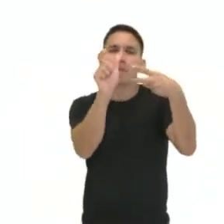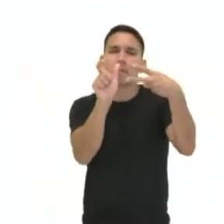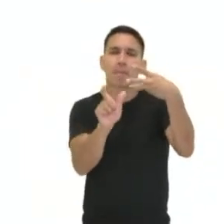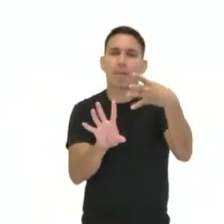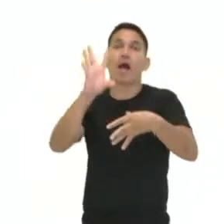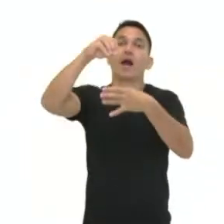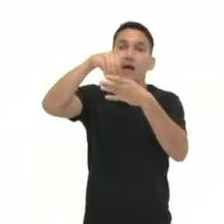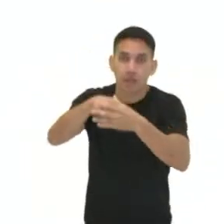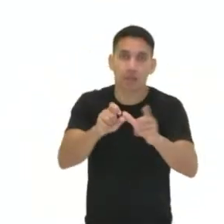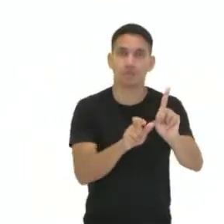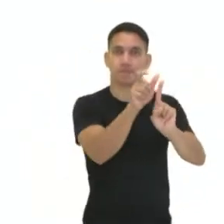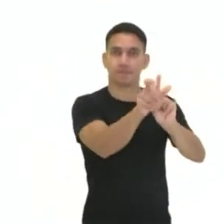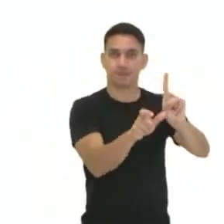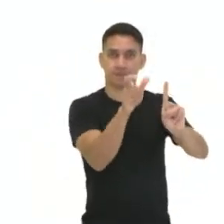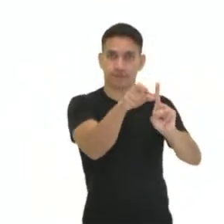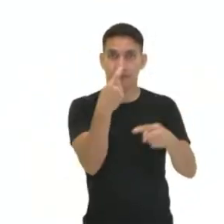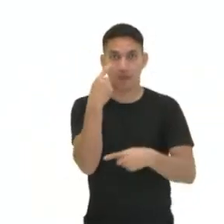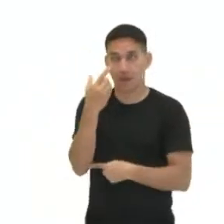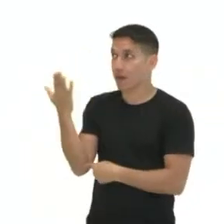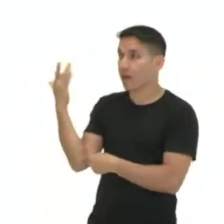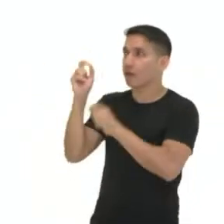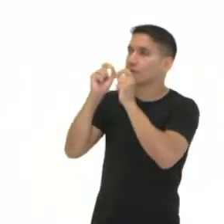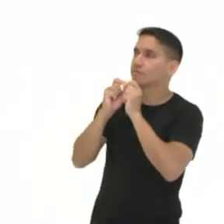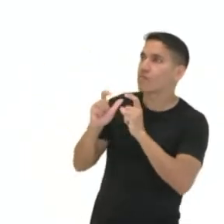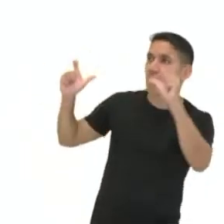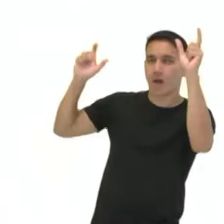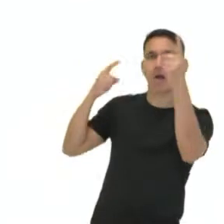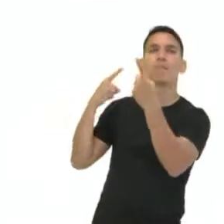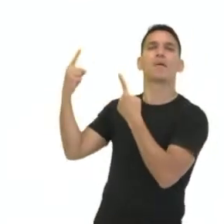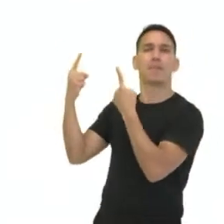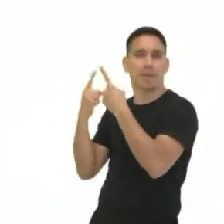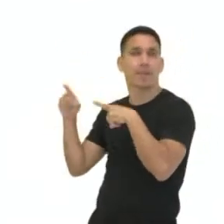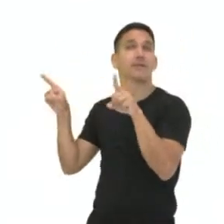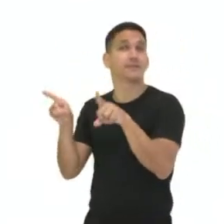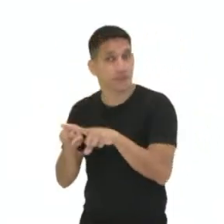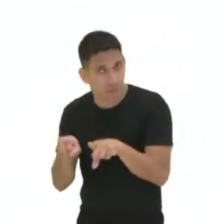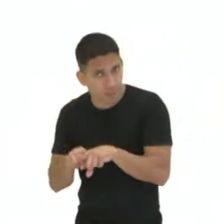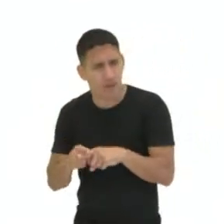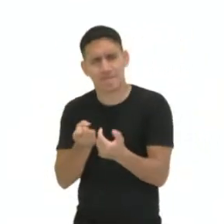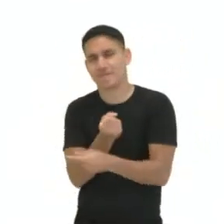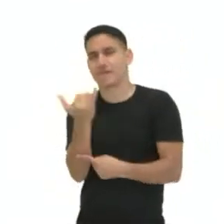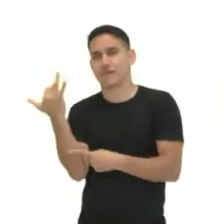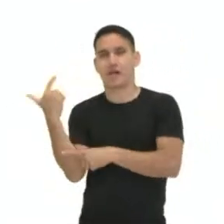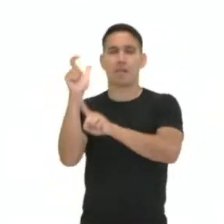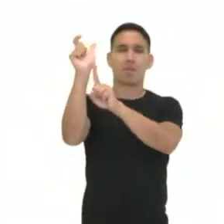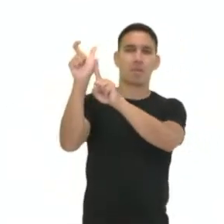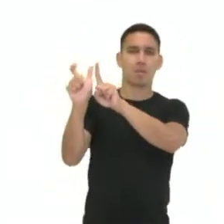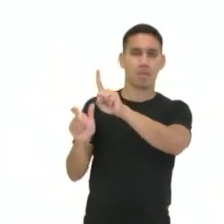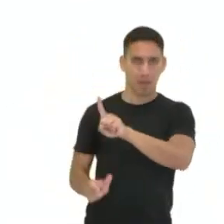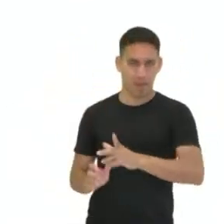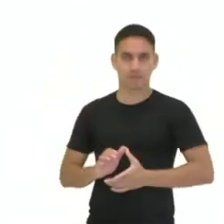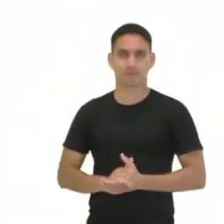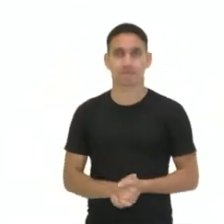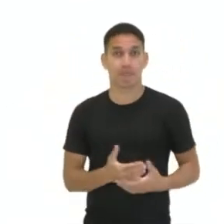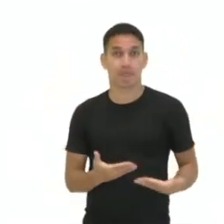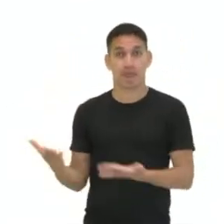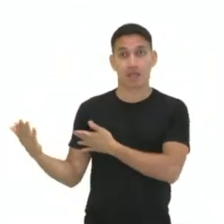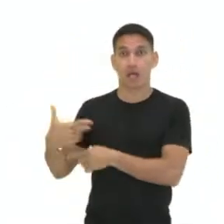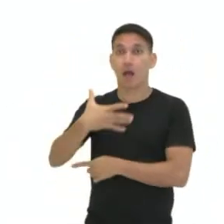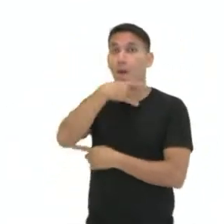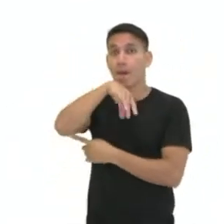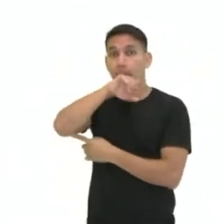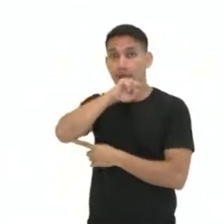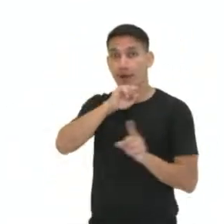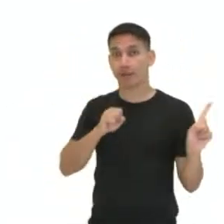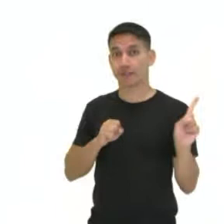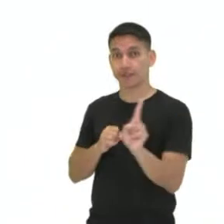constituem a linguagem verbal. E nos balões de diálogos também temos bastante linguagem verbal, né? Então o pai da Magali chega